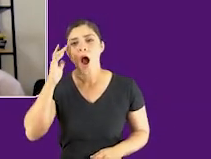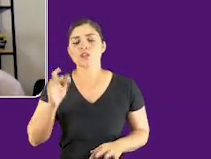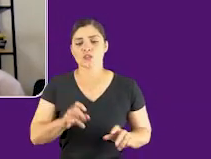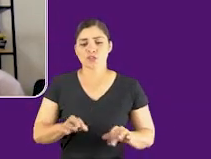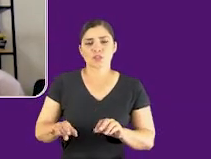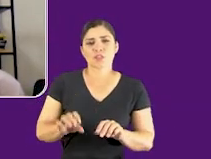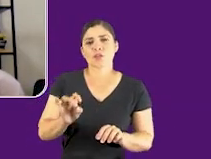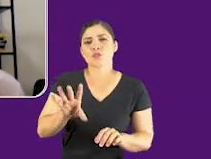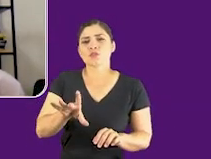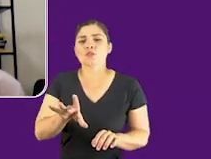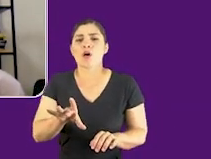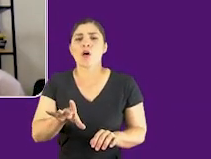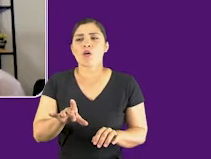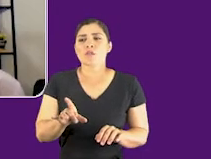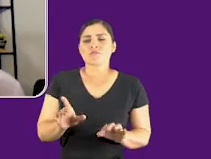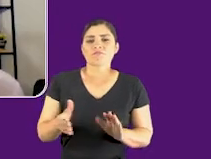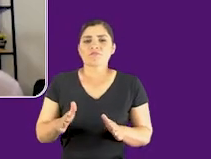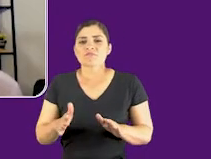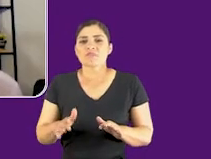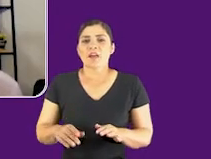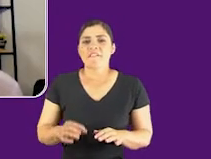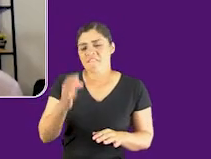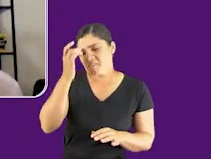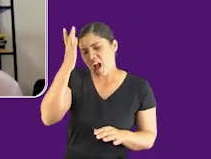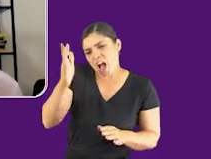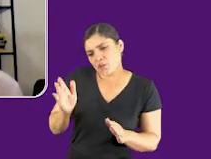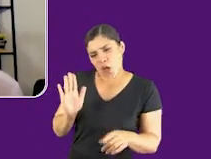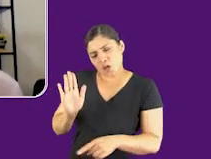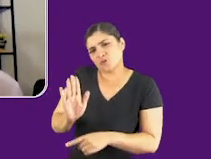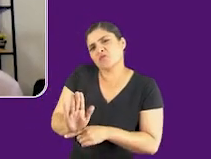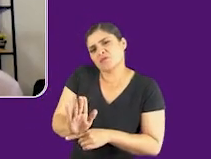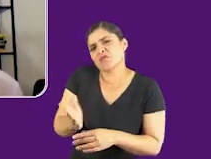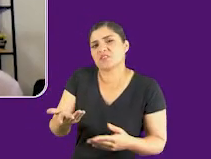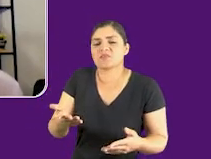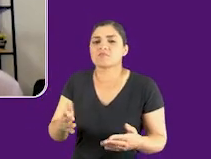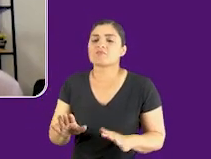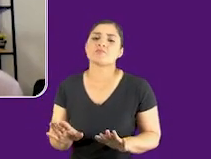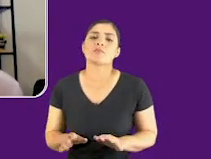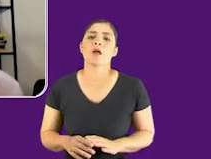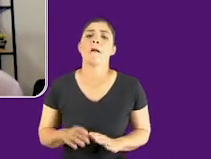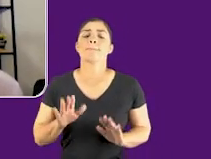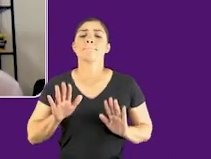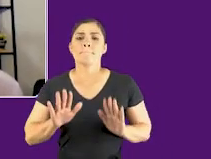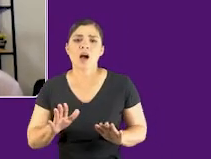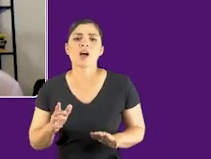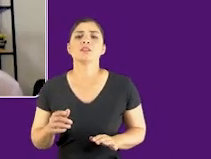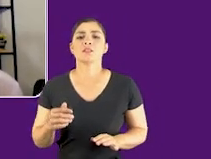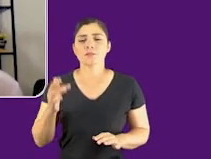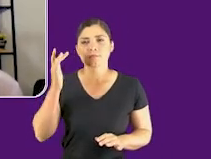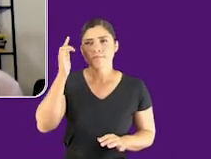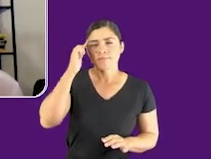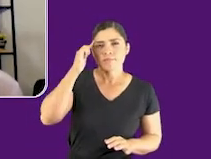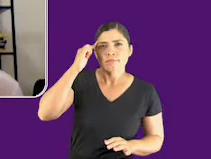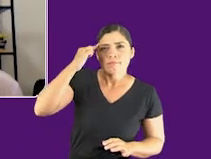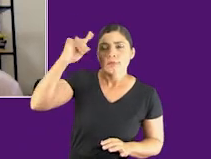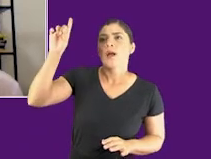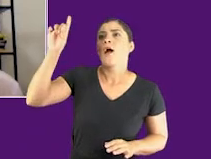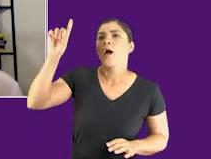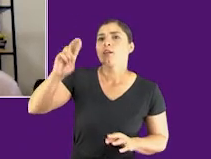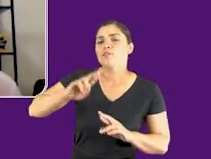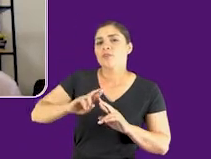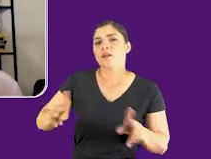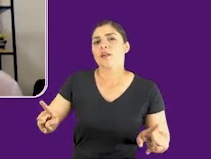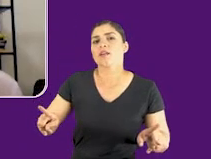digital digital uma só um facilitador de uma coisa que nos ajude Mas é uma forma de pensar